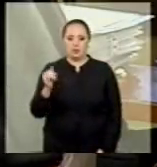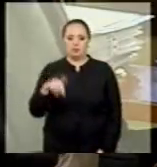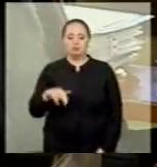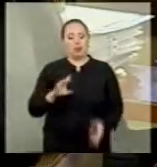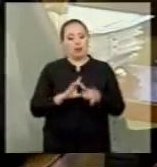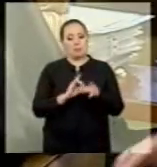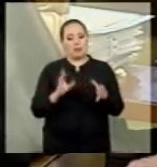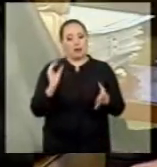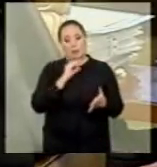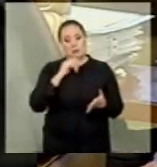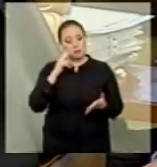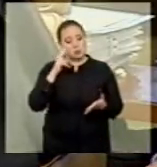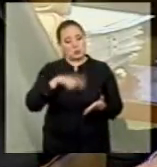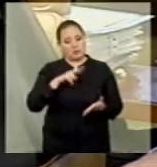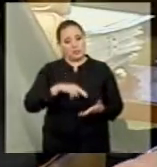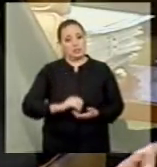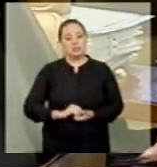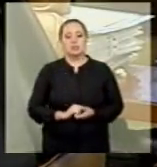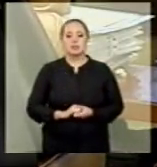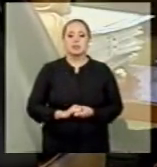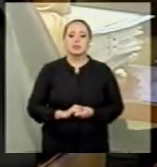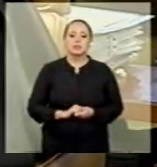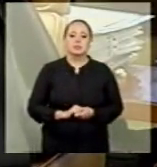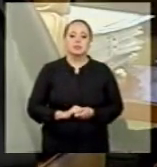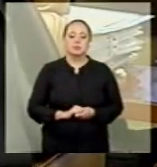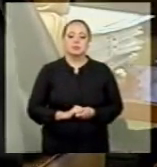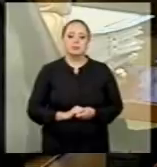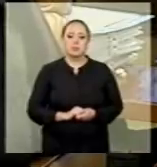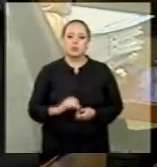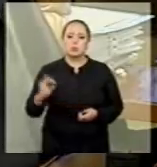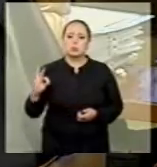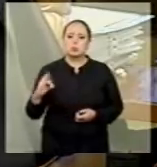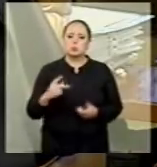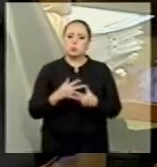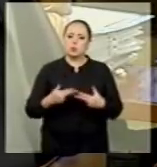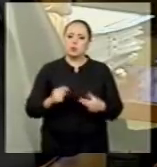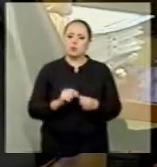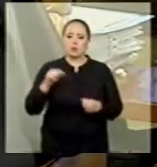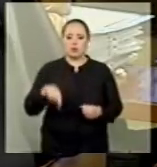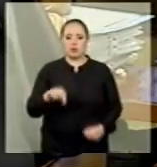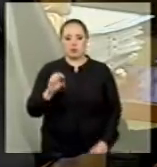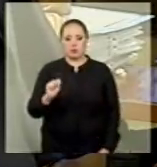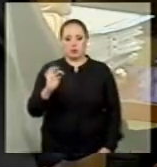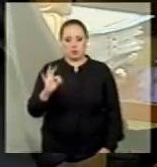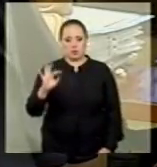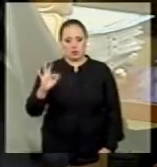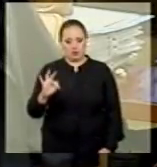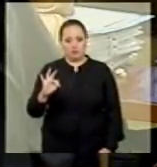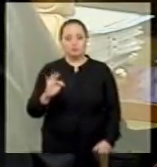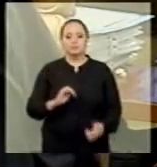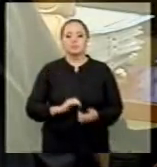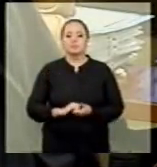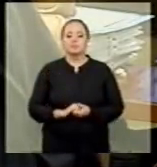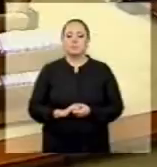julgamento. Então está instruída, toda a instrução feita aqui no Supremo Tribunal Federal.